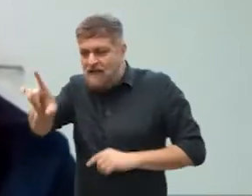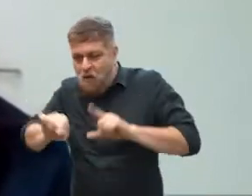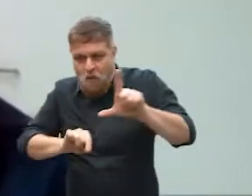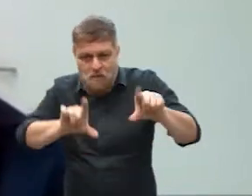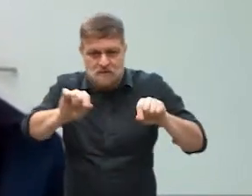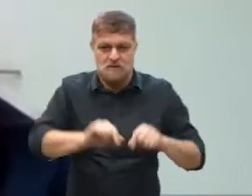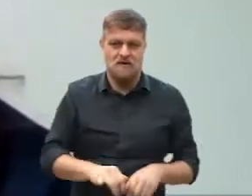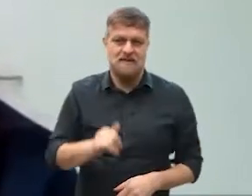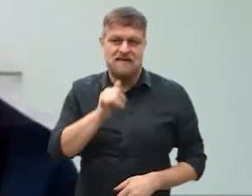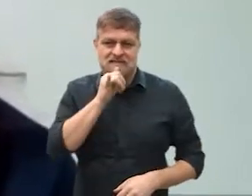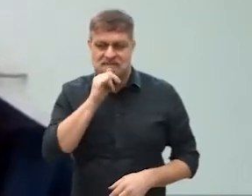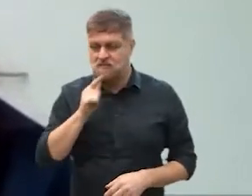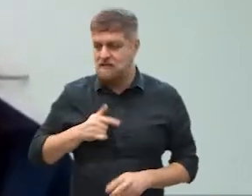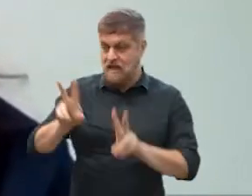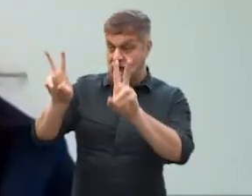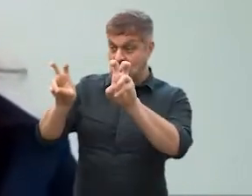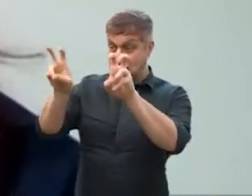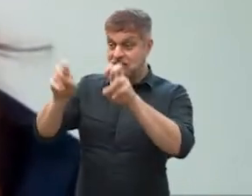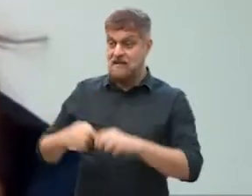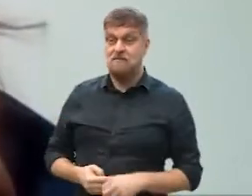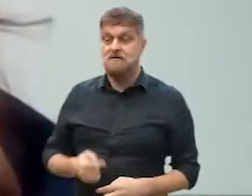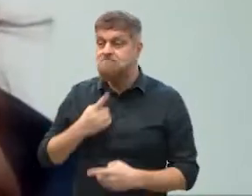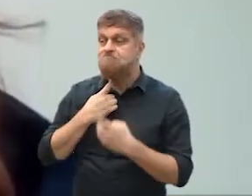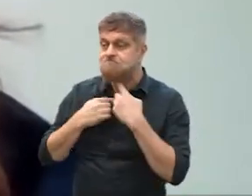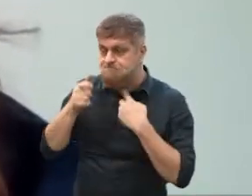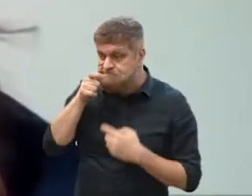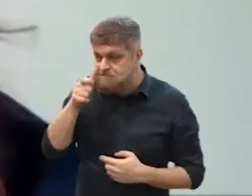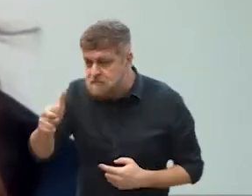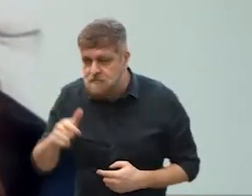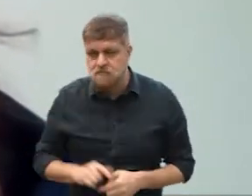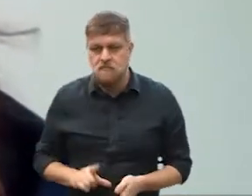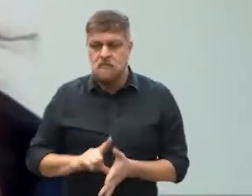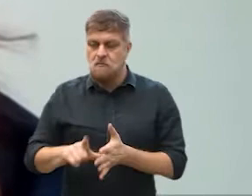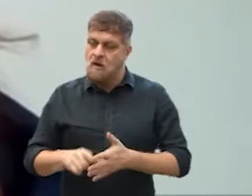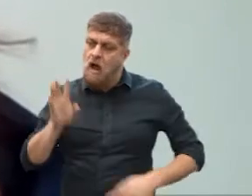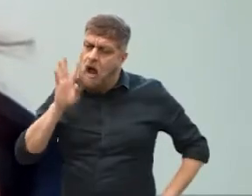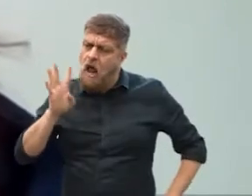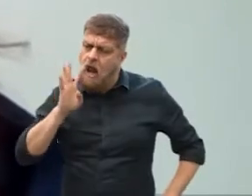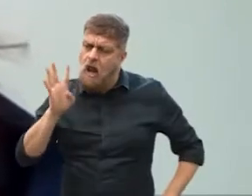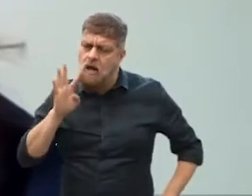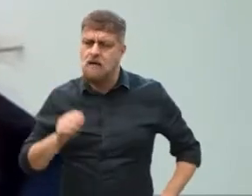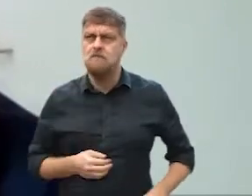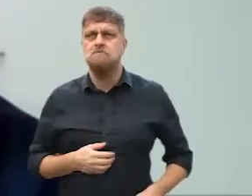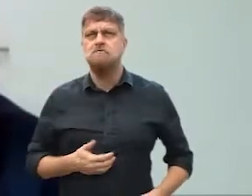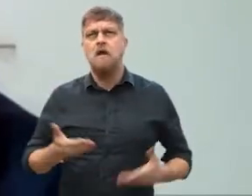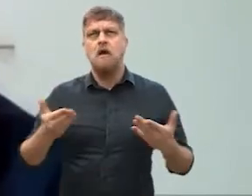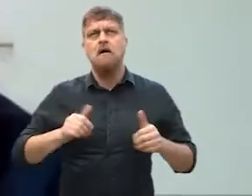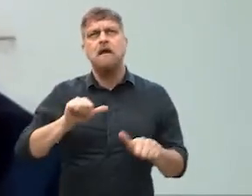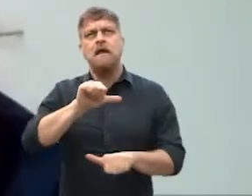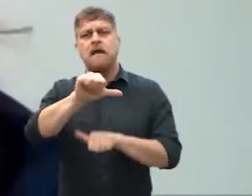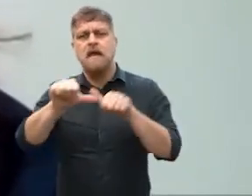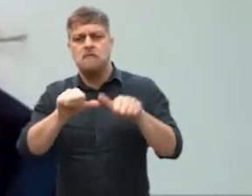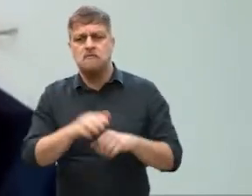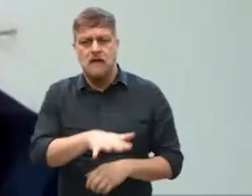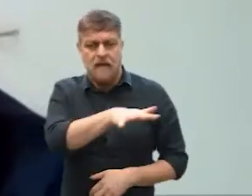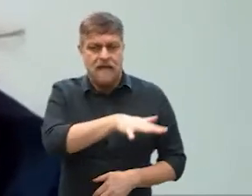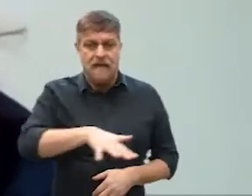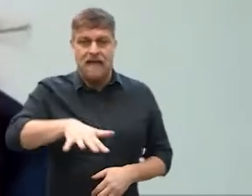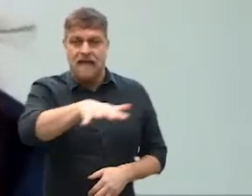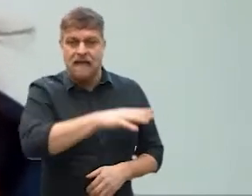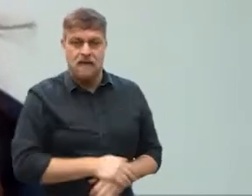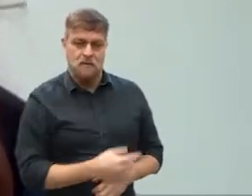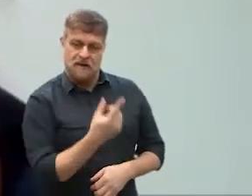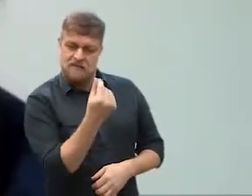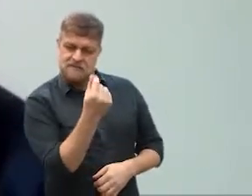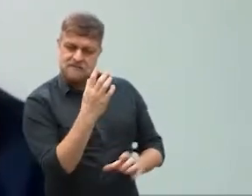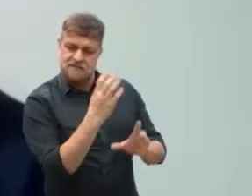área de matemática, vou achar outros assuntos que eu queira, e aí, no segundo momento, legal, projetos, mas eu quero fazer também uma disciplina de educação financeira para me